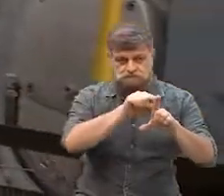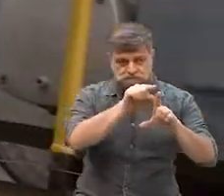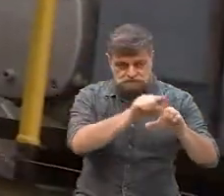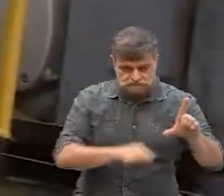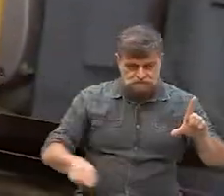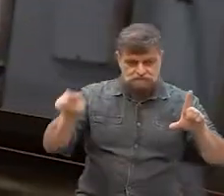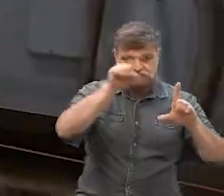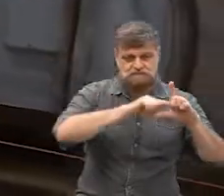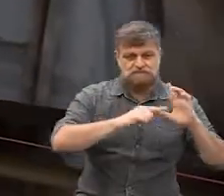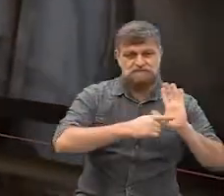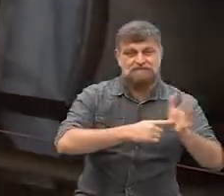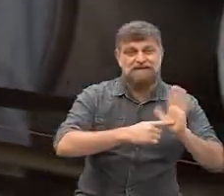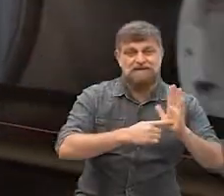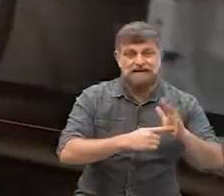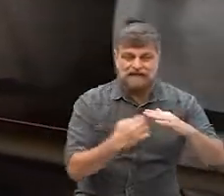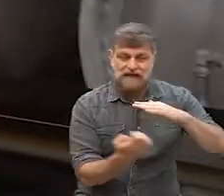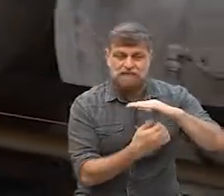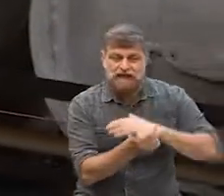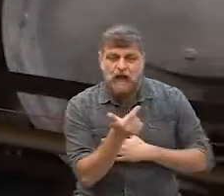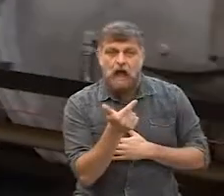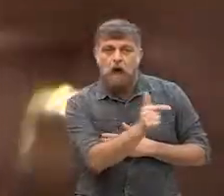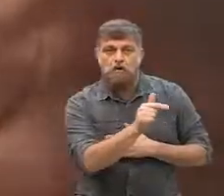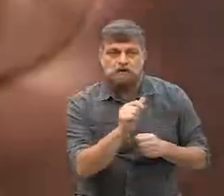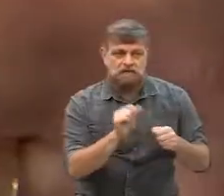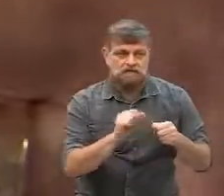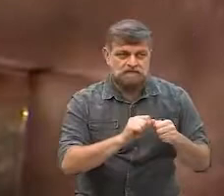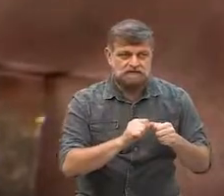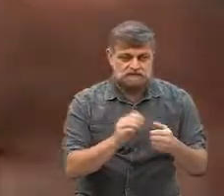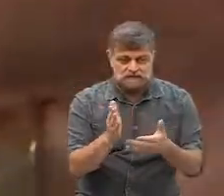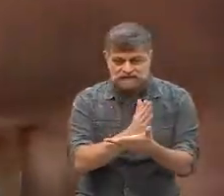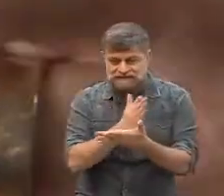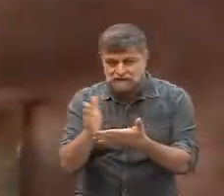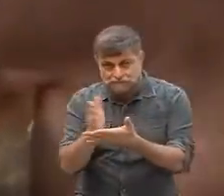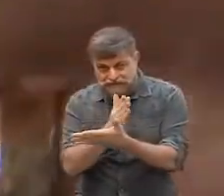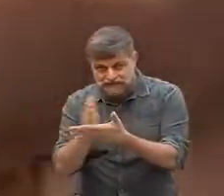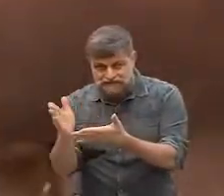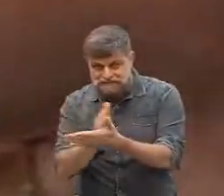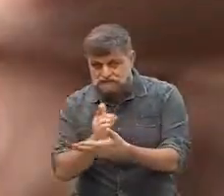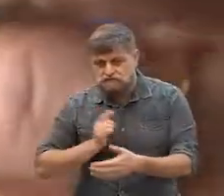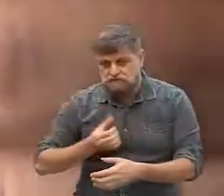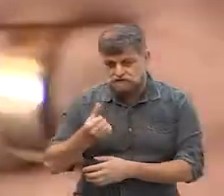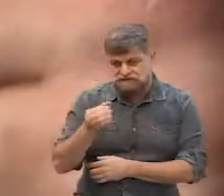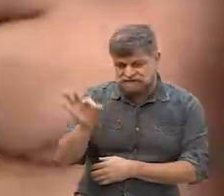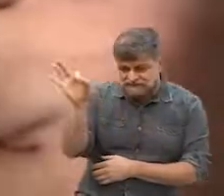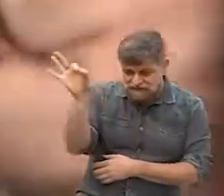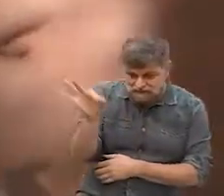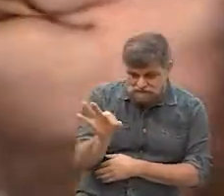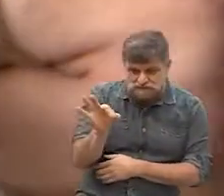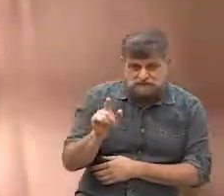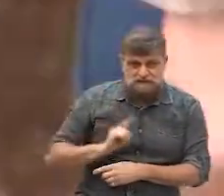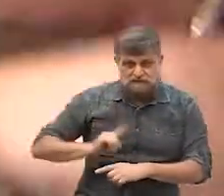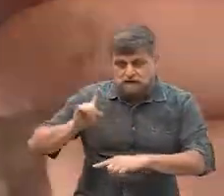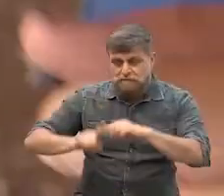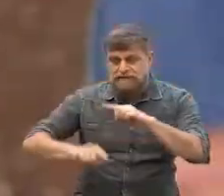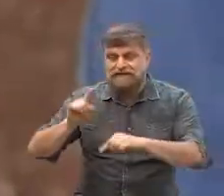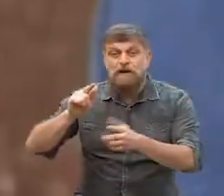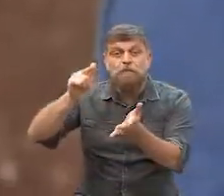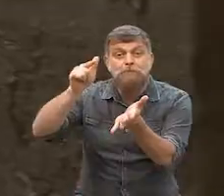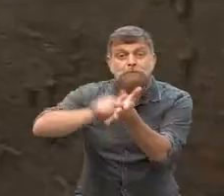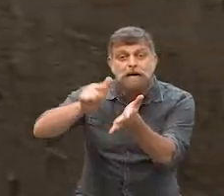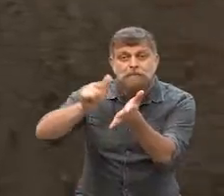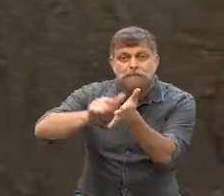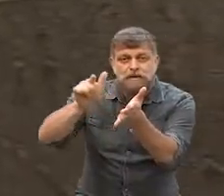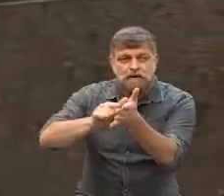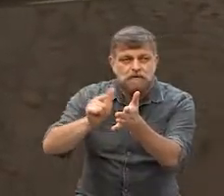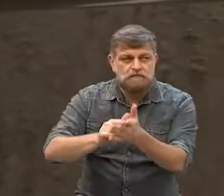uma outra empresa fará o processamento. Na separação, 60% do que sai é papel.